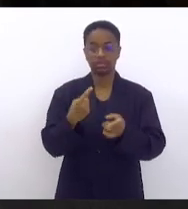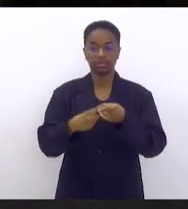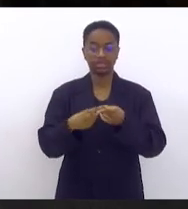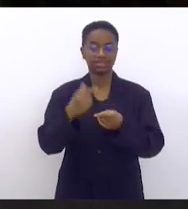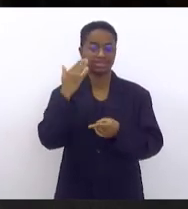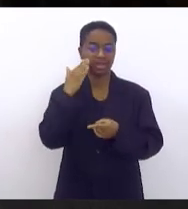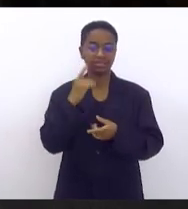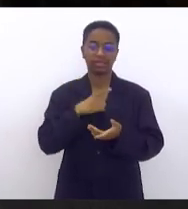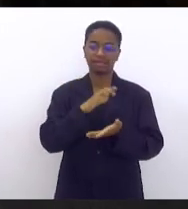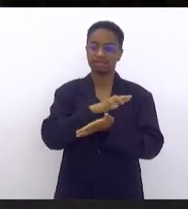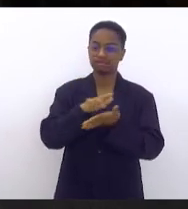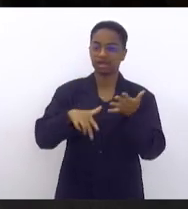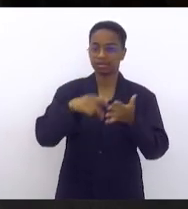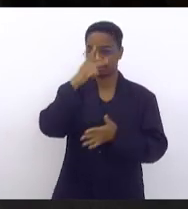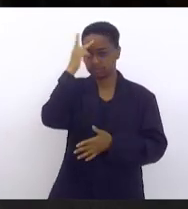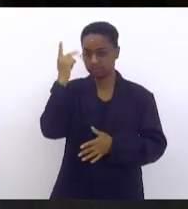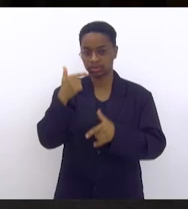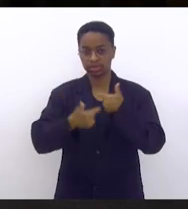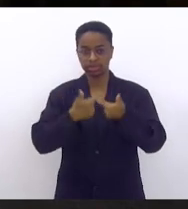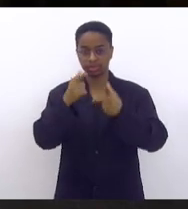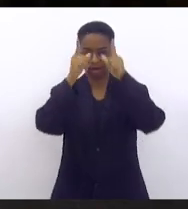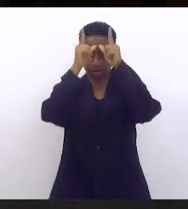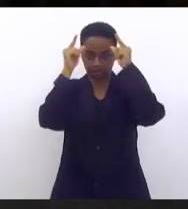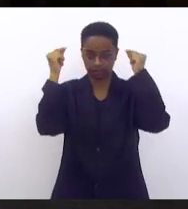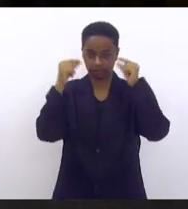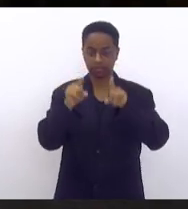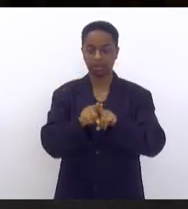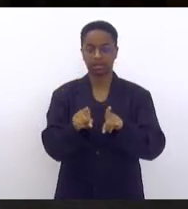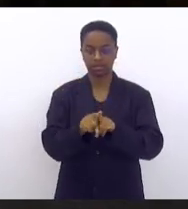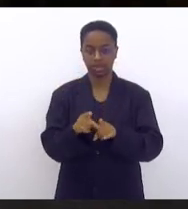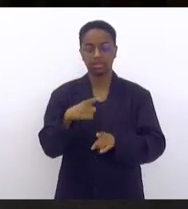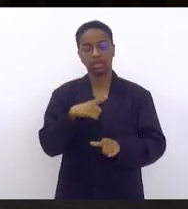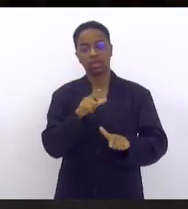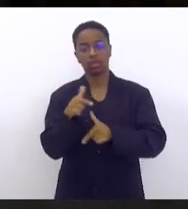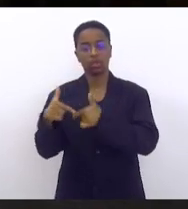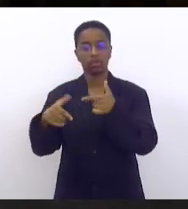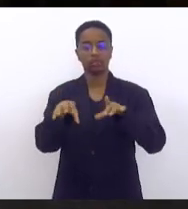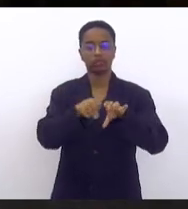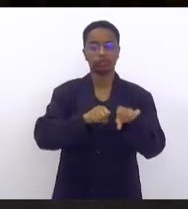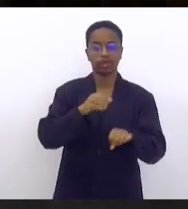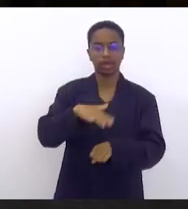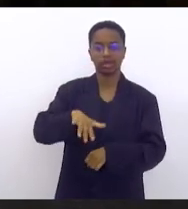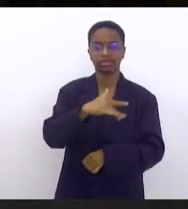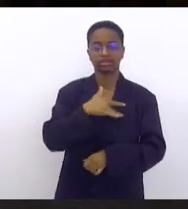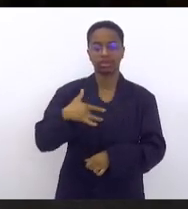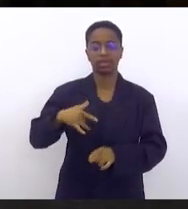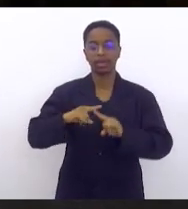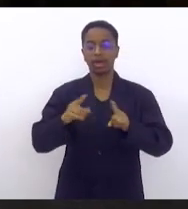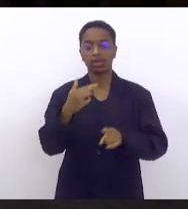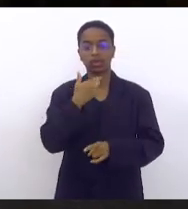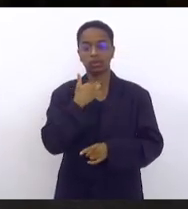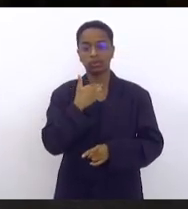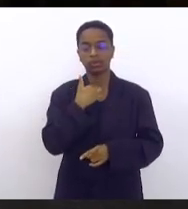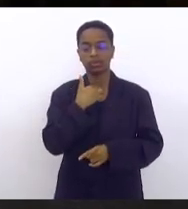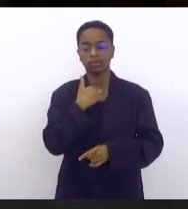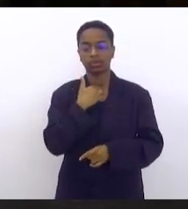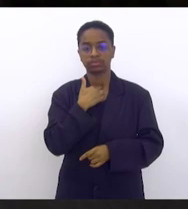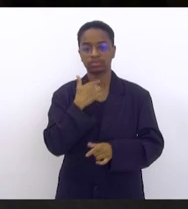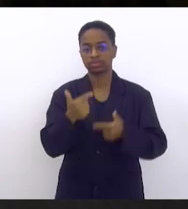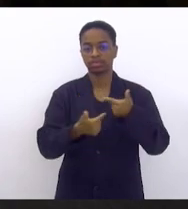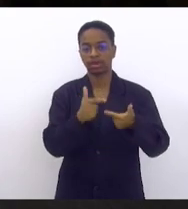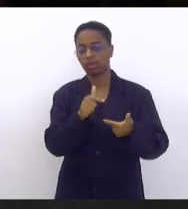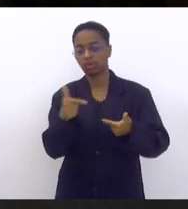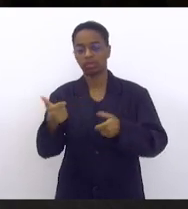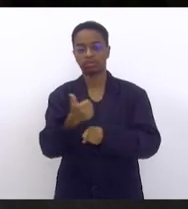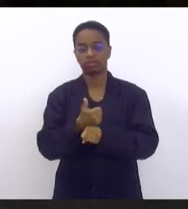nossas que são da área de enfermagem também, que têm outras formações na área de saúde e que não podiam exercer outra